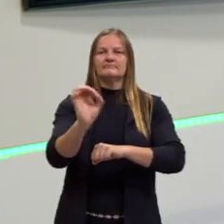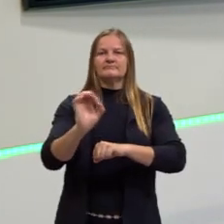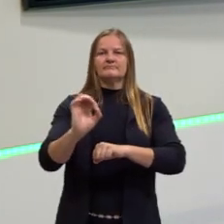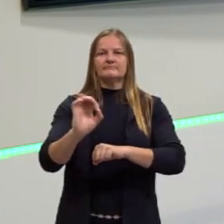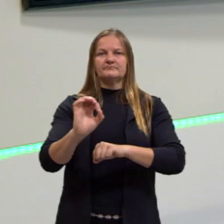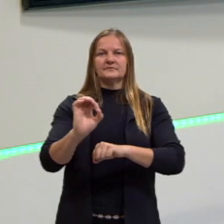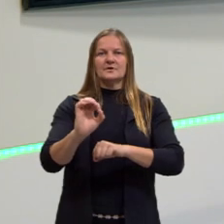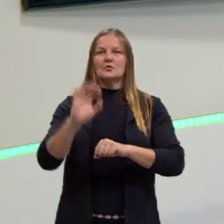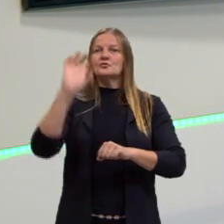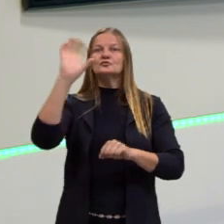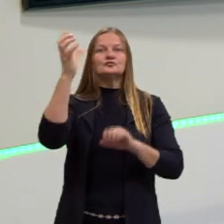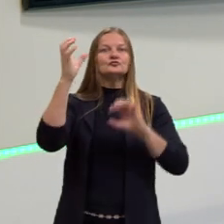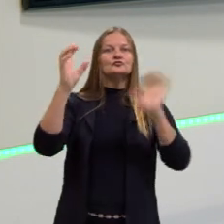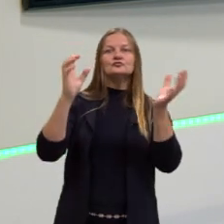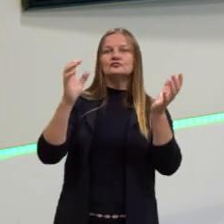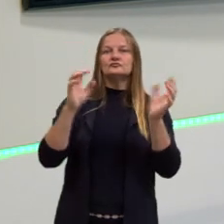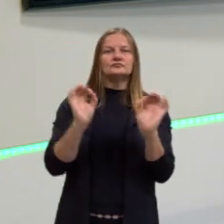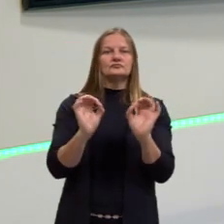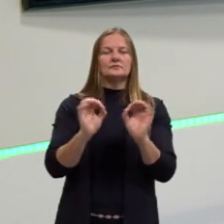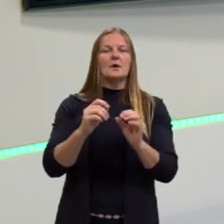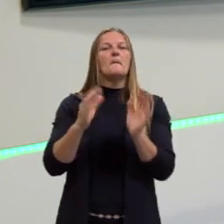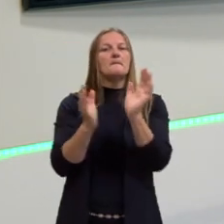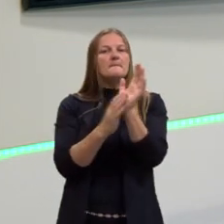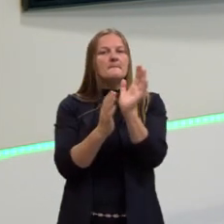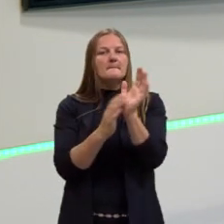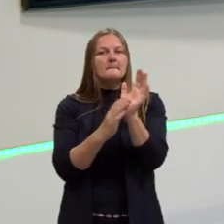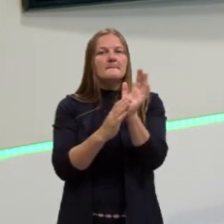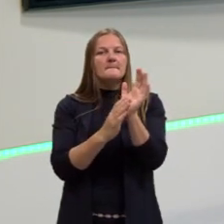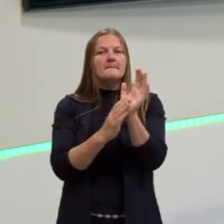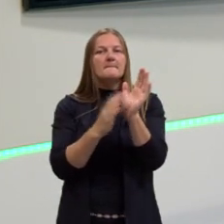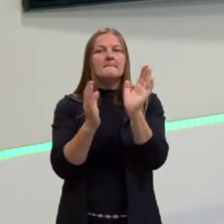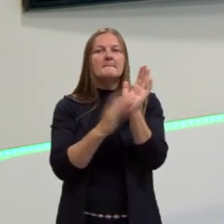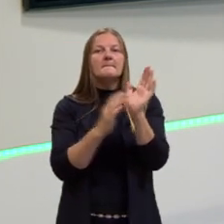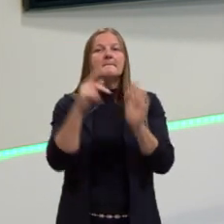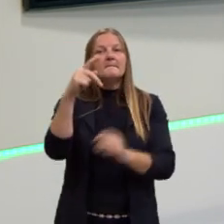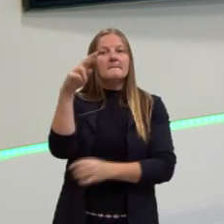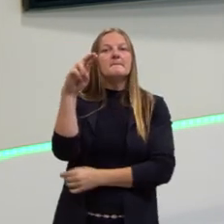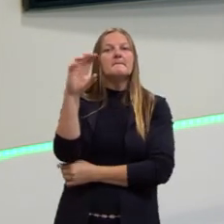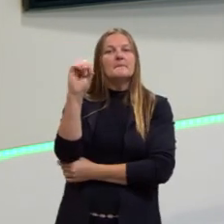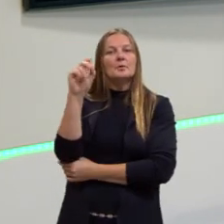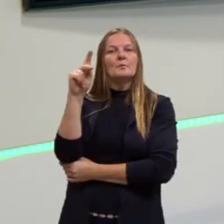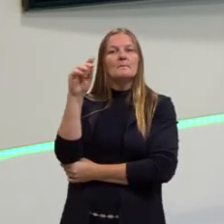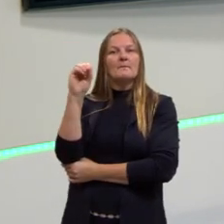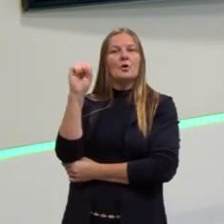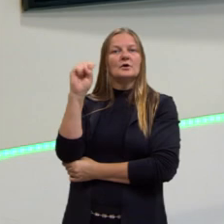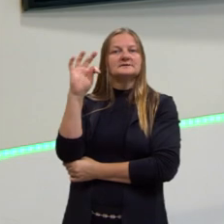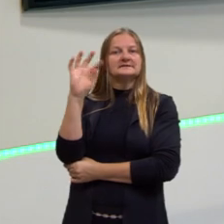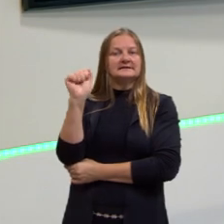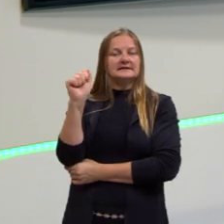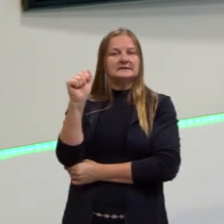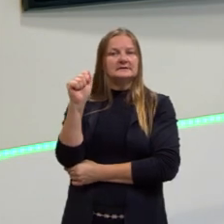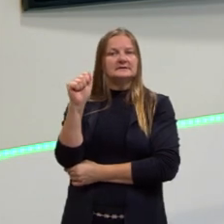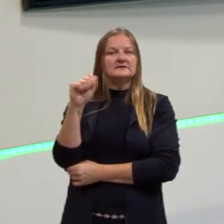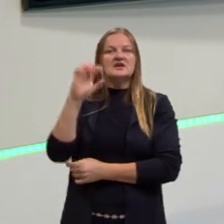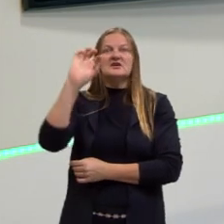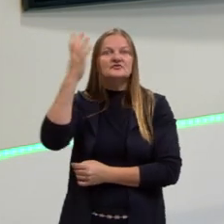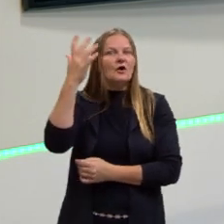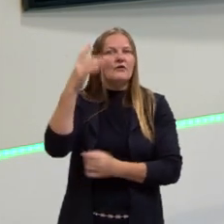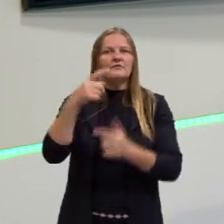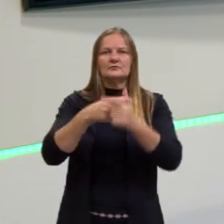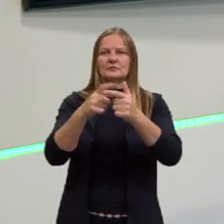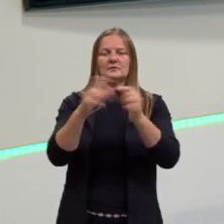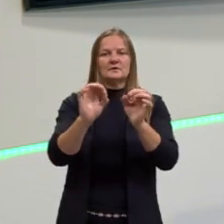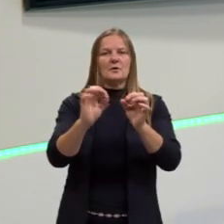uma solução ela é uma proposta não significa que ela vai resolver o problema